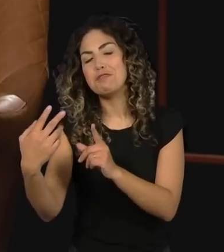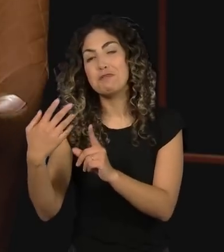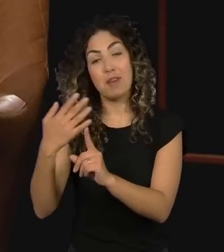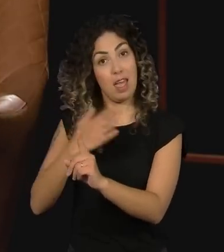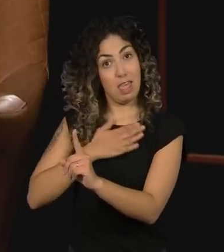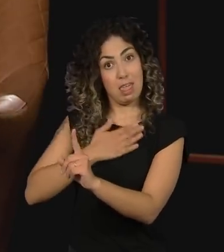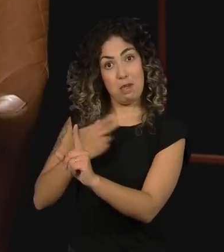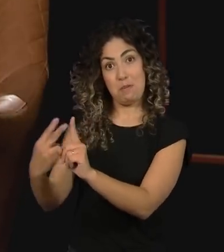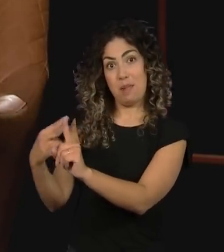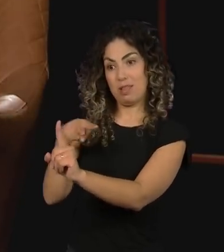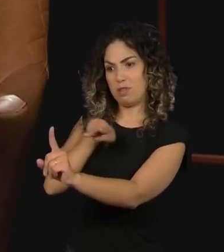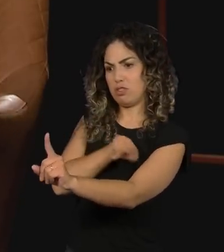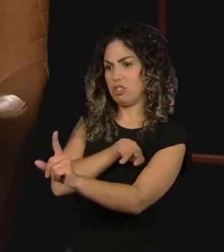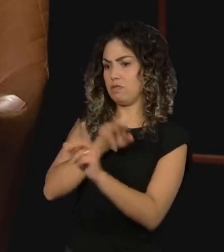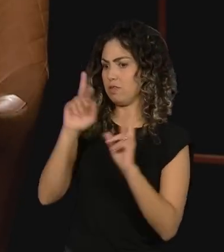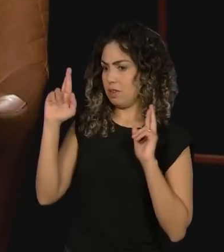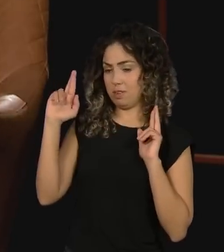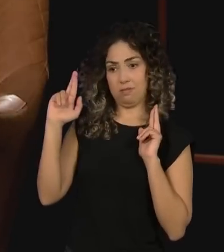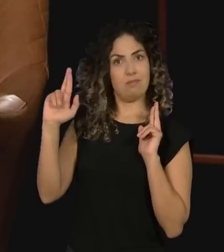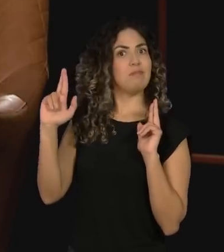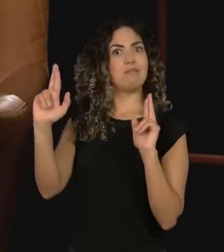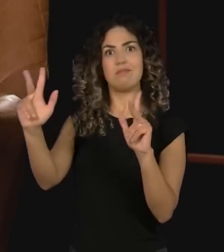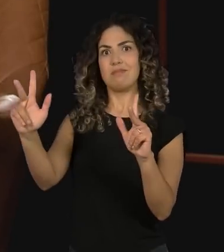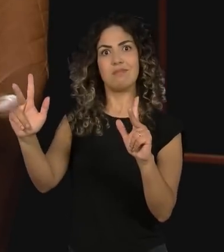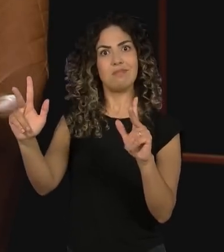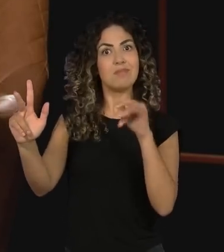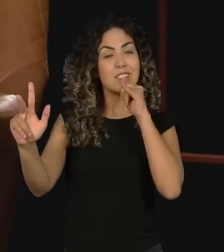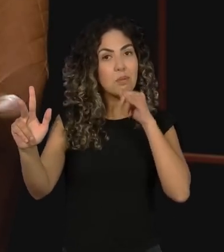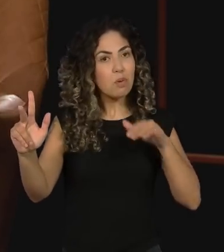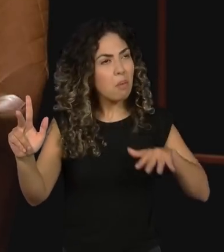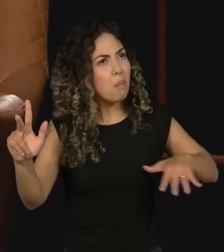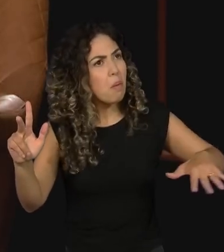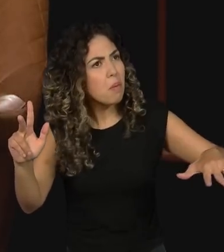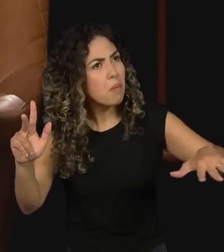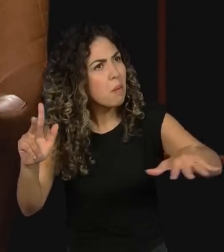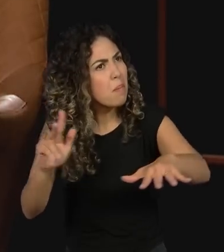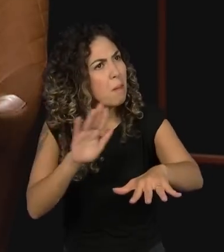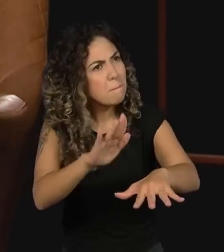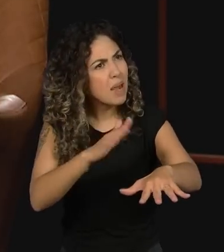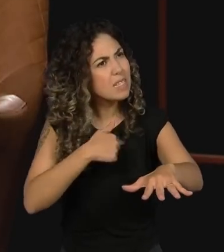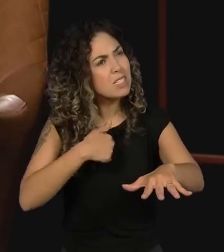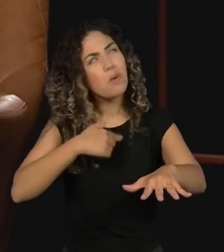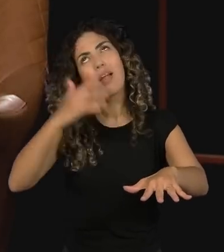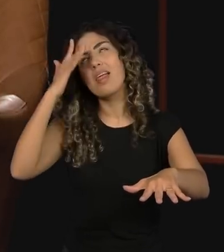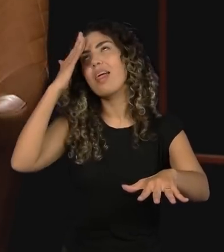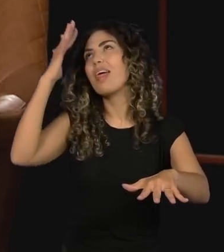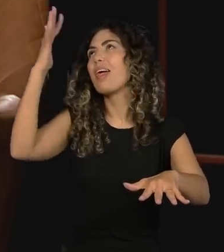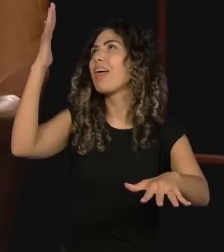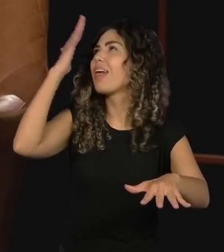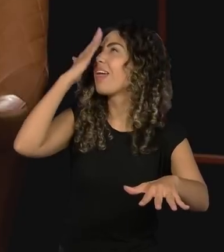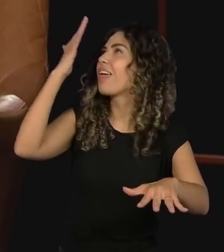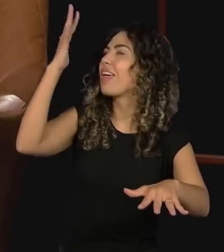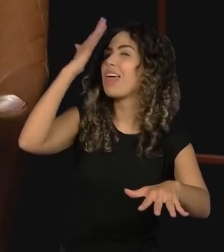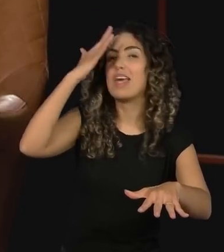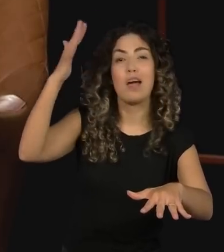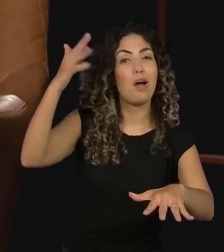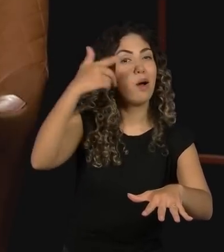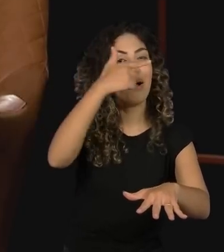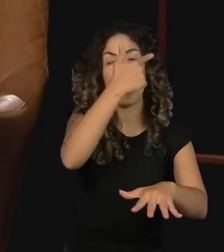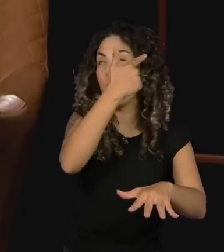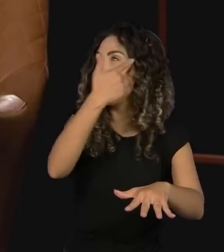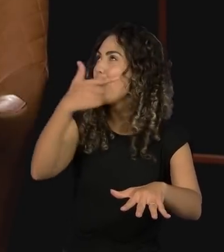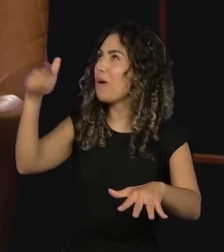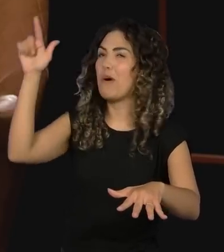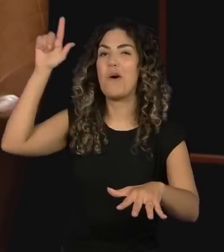às vezes, até da própria realidade, sabe? Eu sou uma pessoa muito fantasiosa, eu fabulo muito dentro